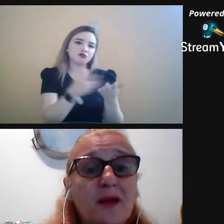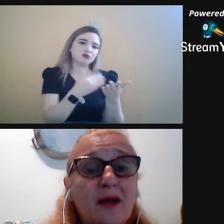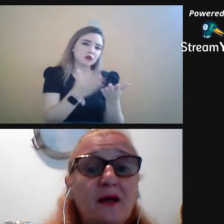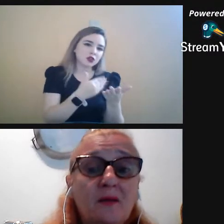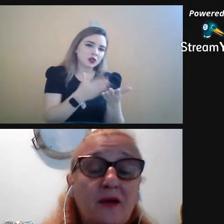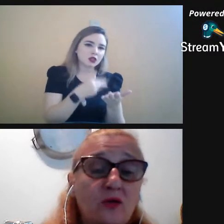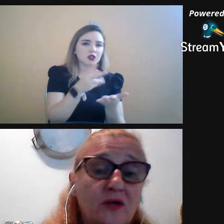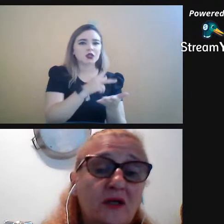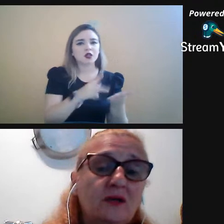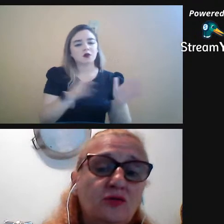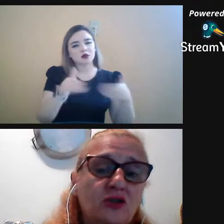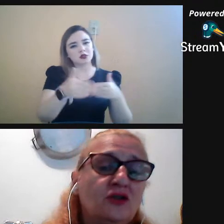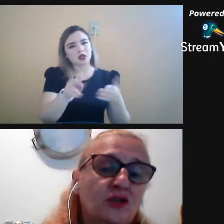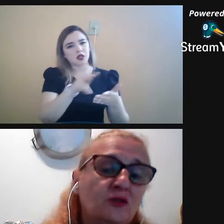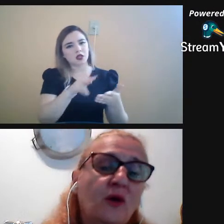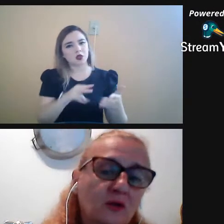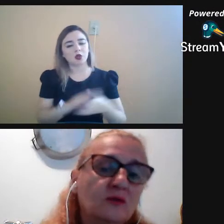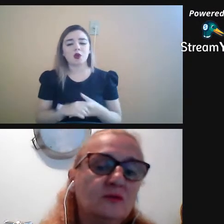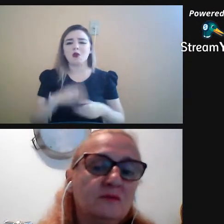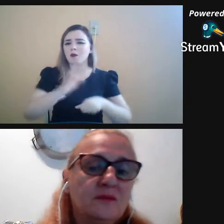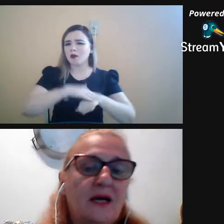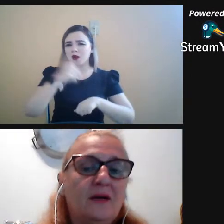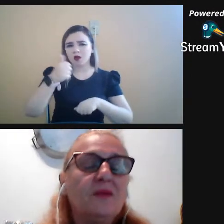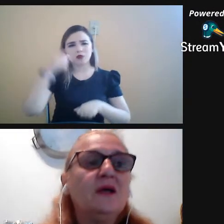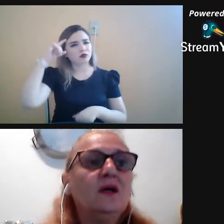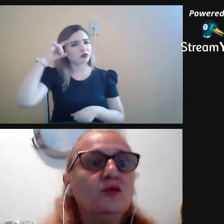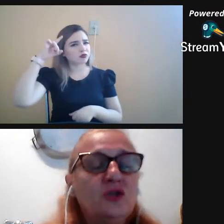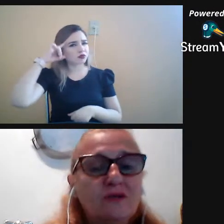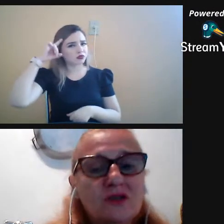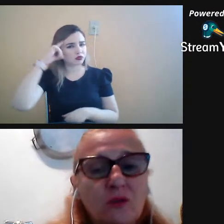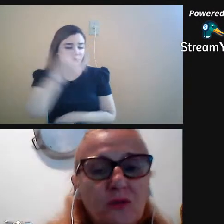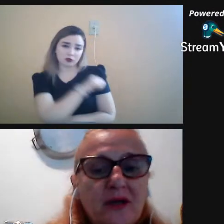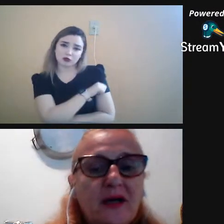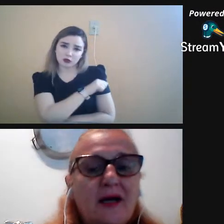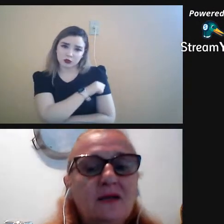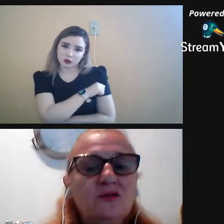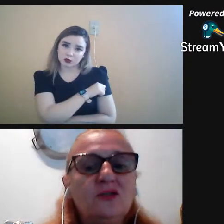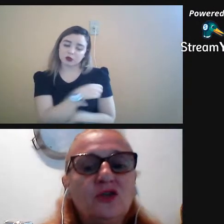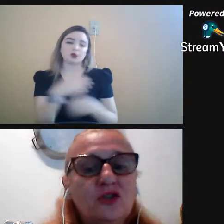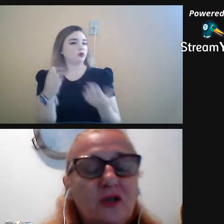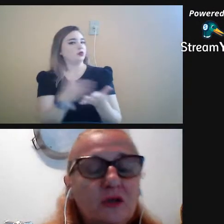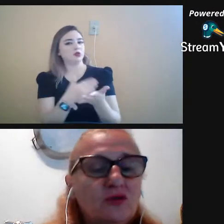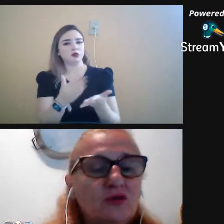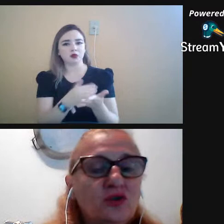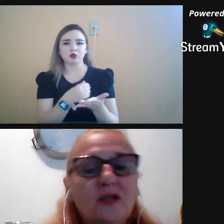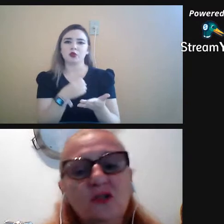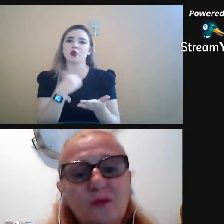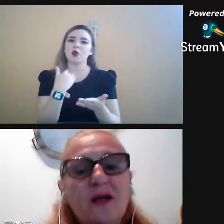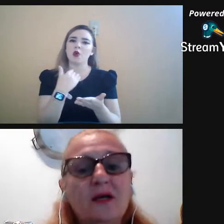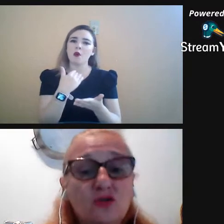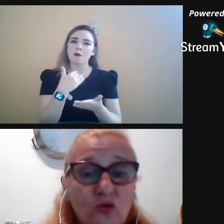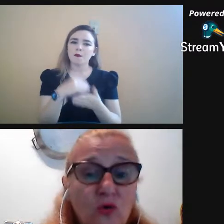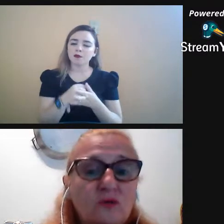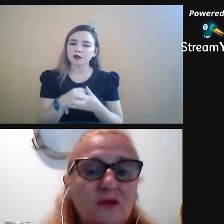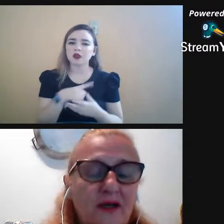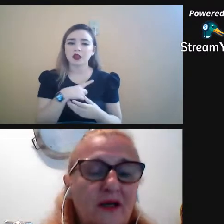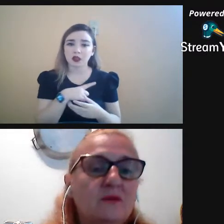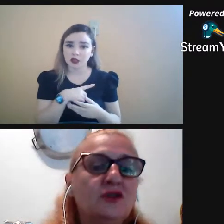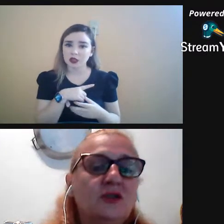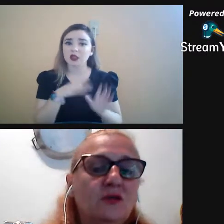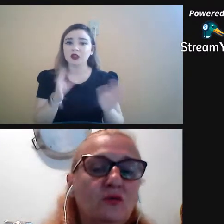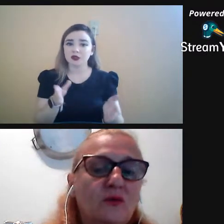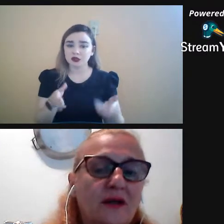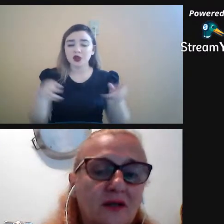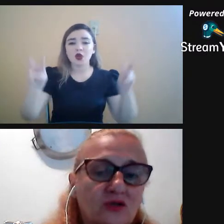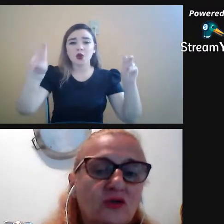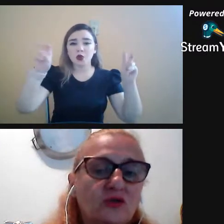coisa para melhoria do dia a dia do aluno, tá? Os livros são publicados, nós temos uns 3 livros publicados com temas